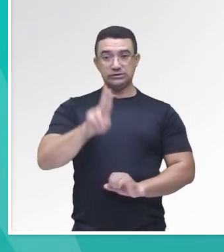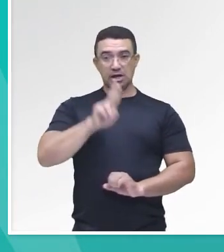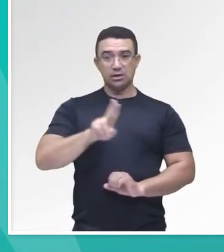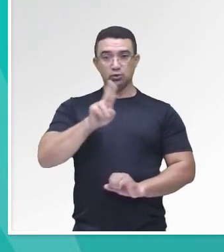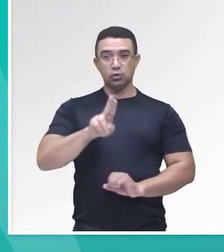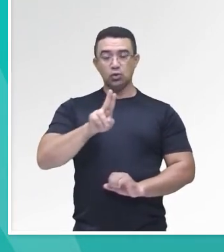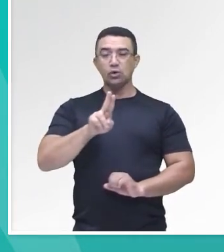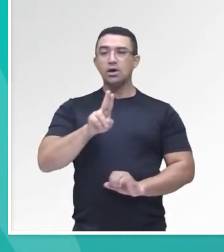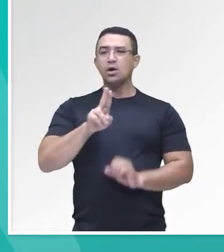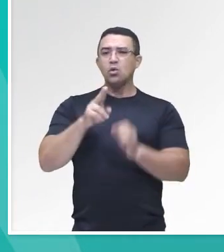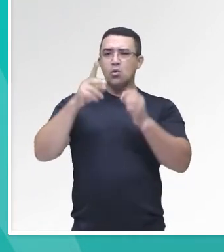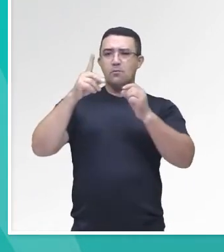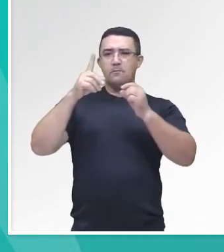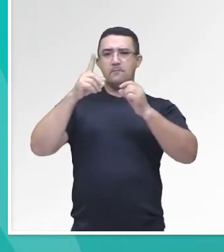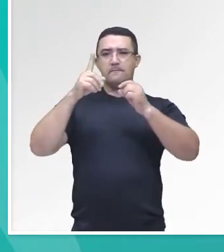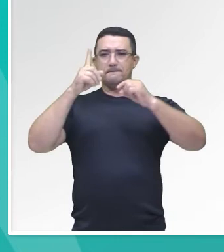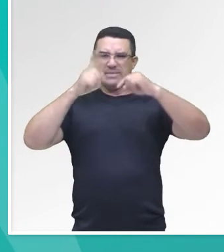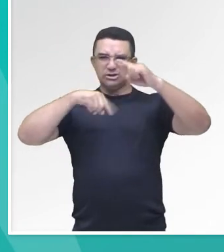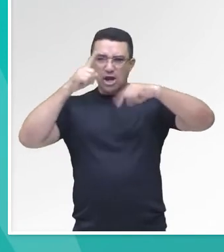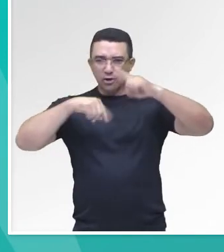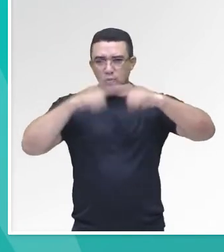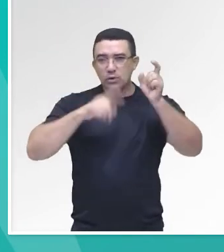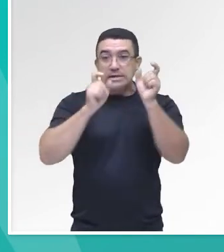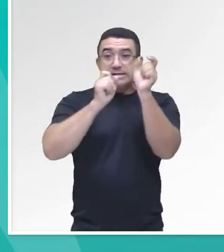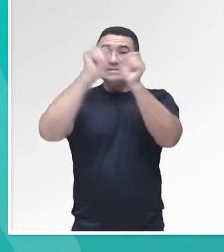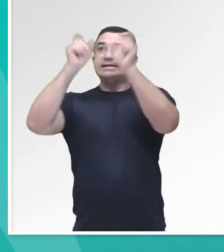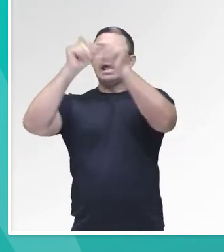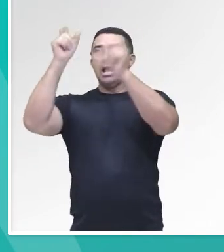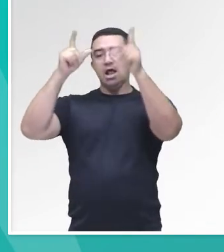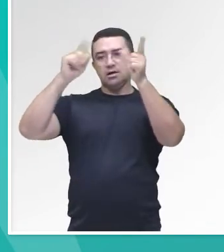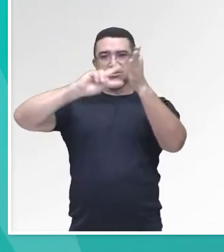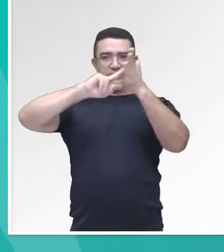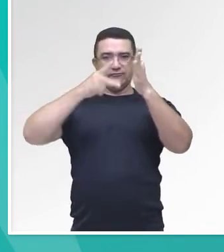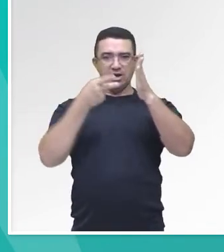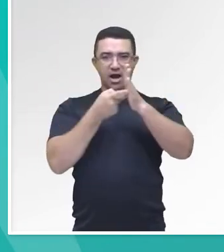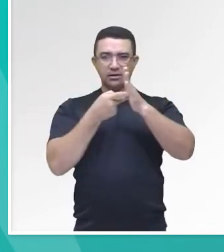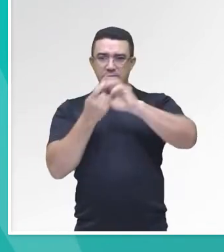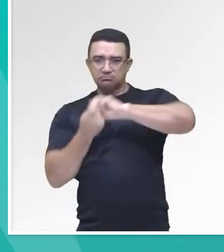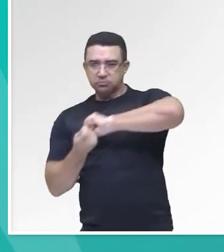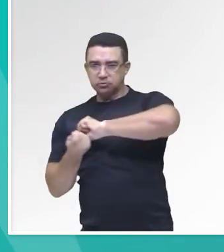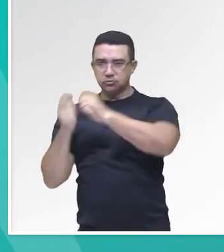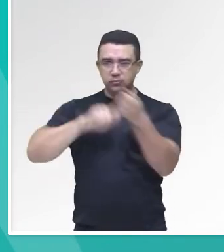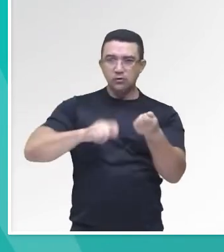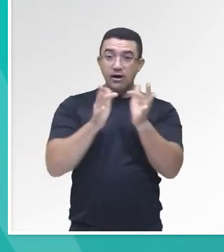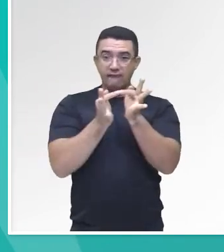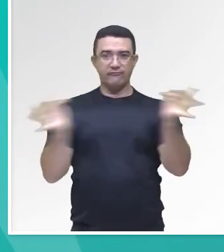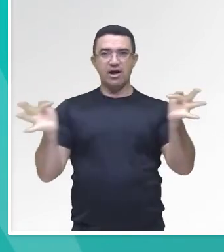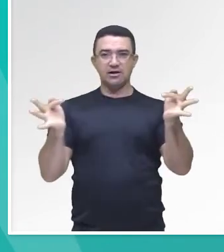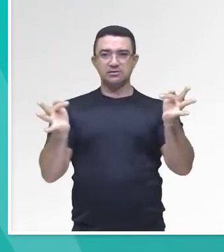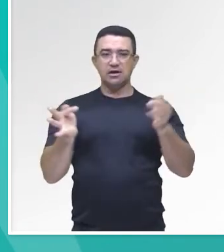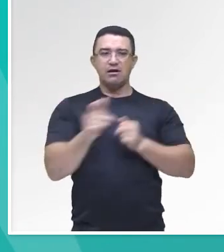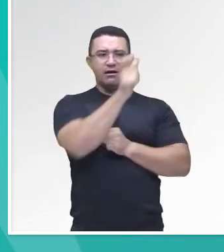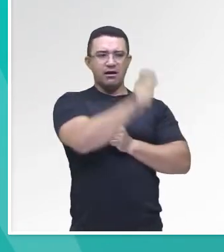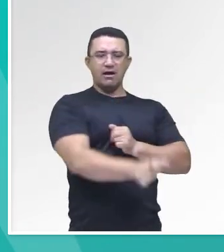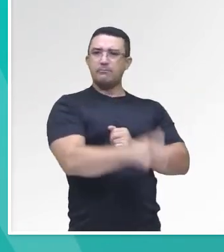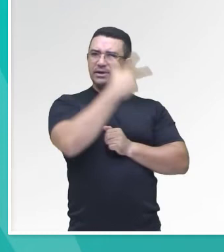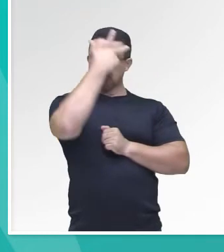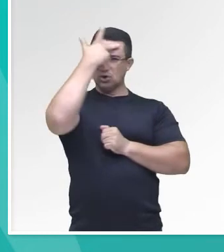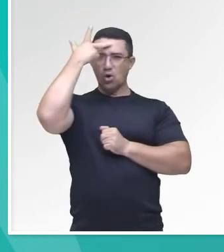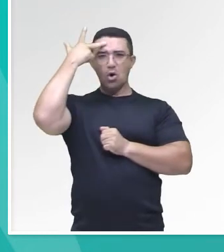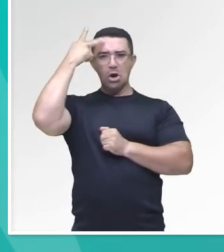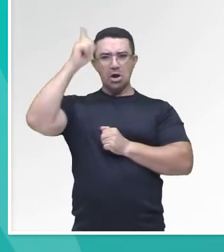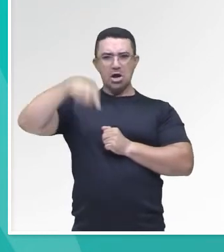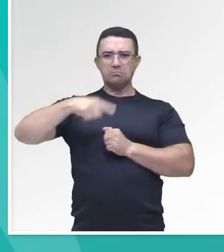de um objeto, no caso a estrela, que tem um significado, e eu jogo para a pessoa,